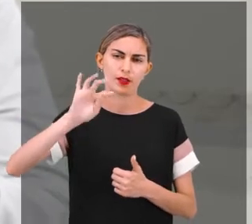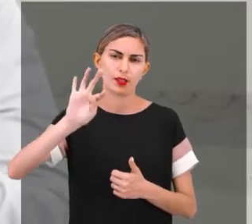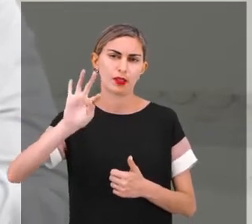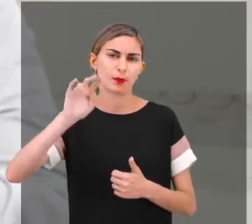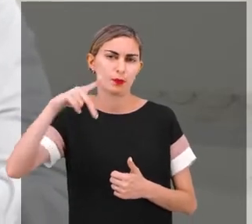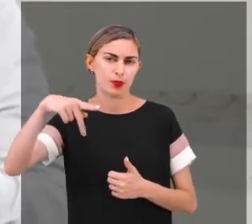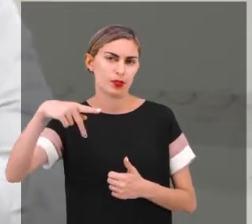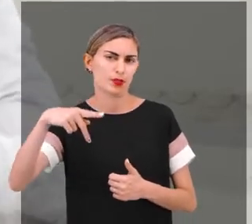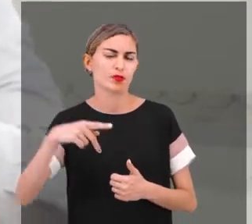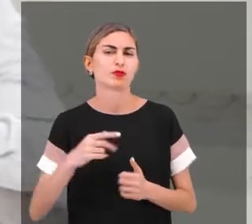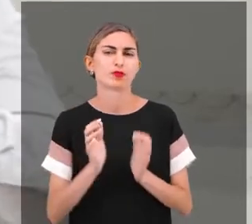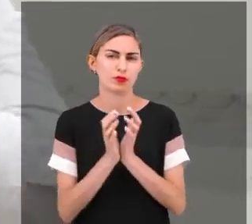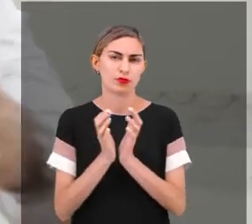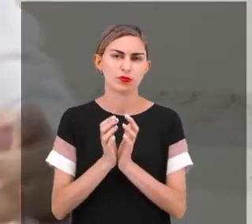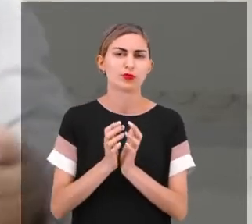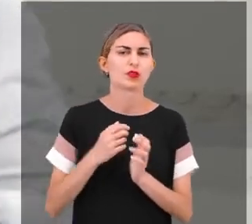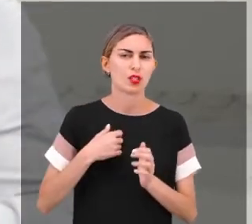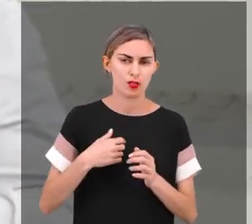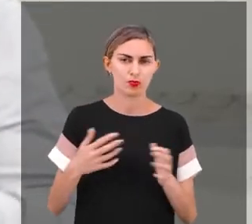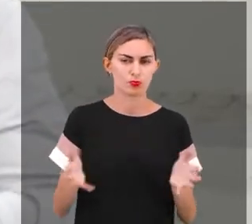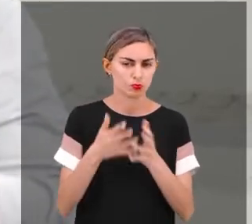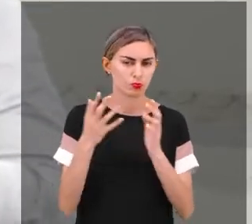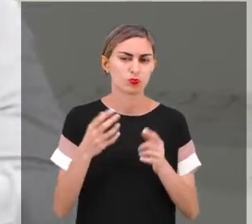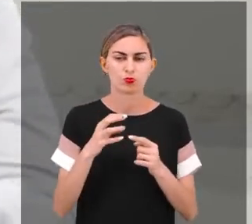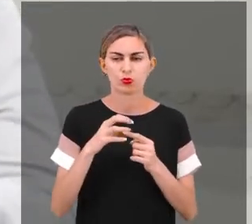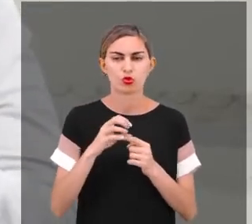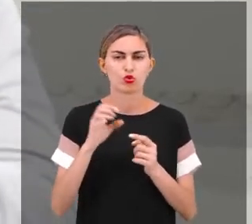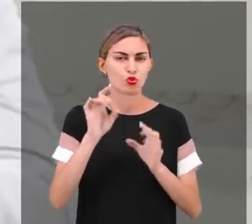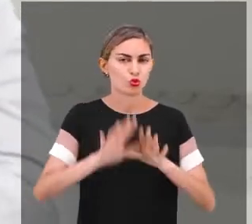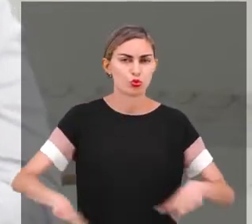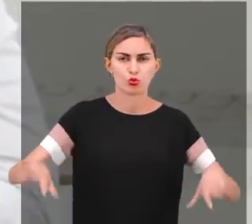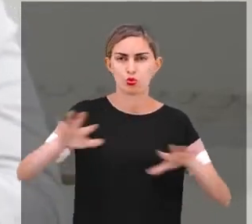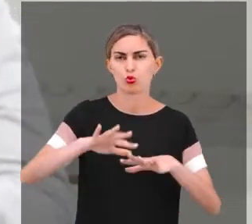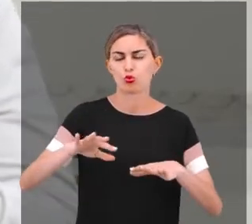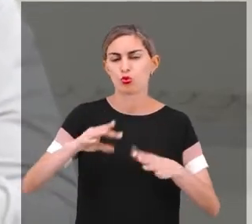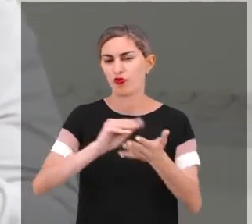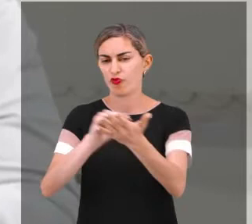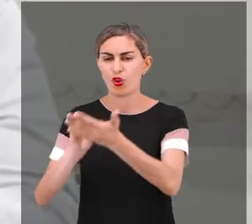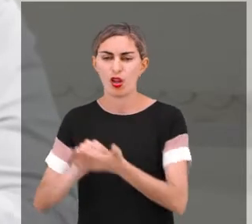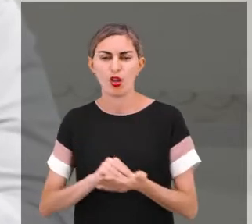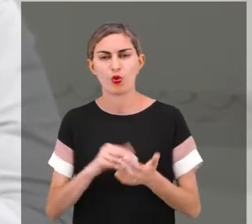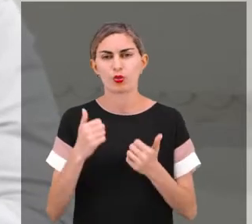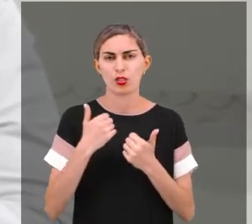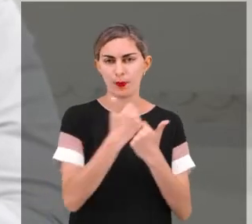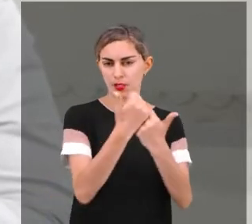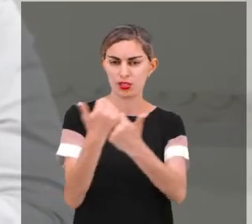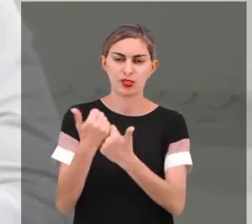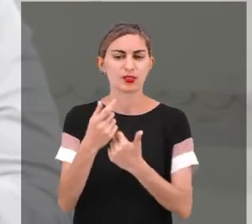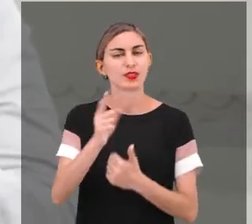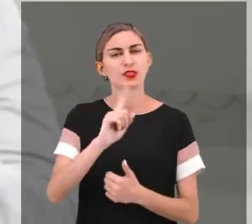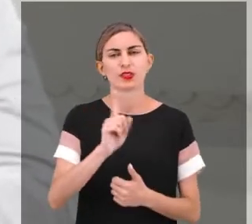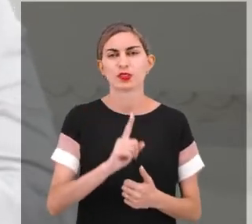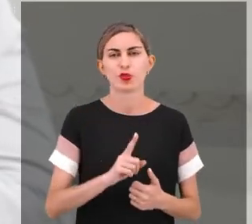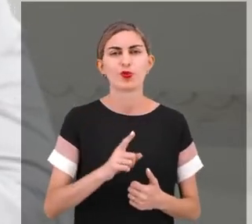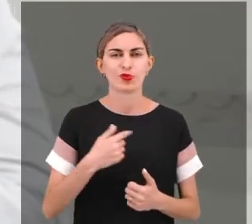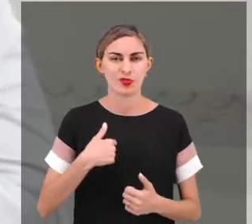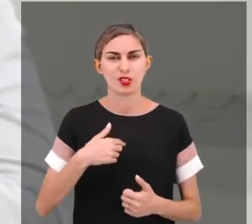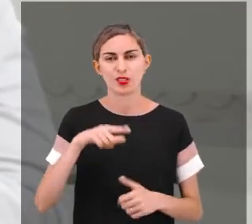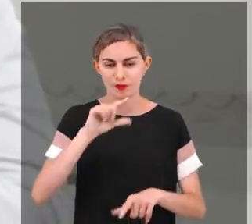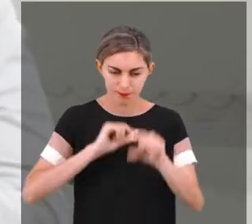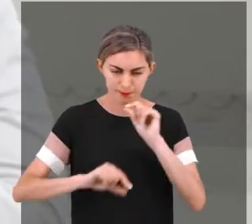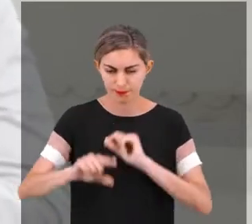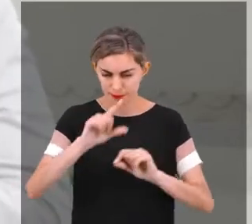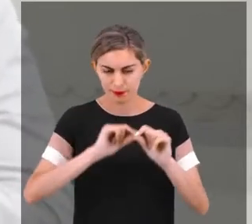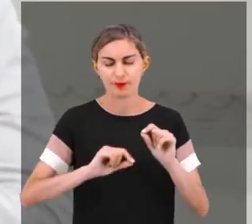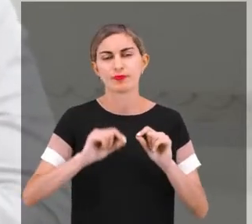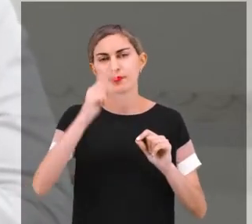certo? Então, se contempla isso, para que não fique nenhuma área importante sem representantes. E são